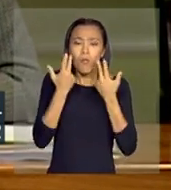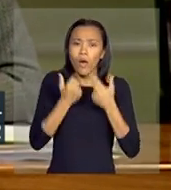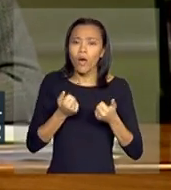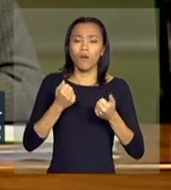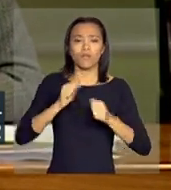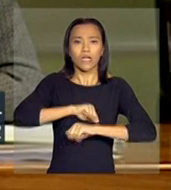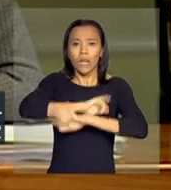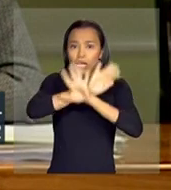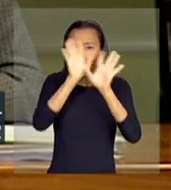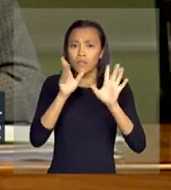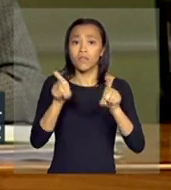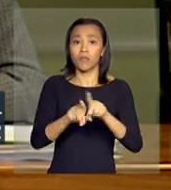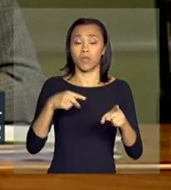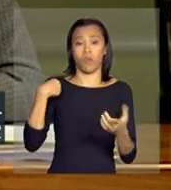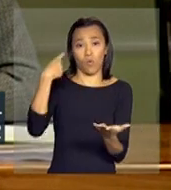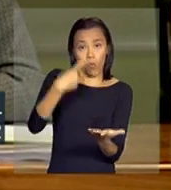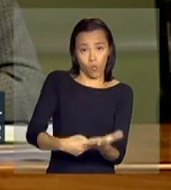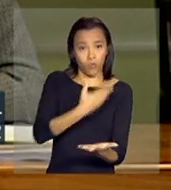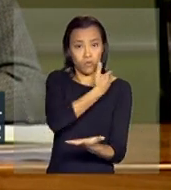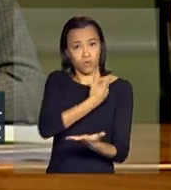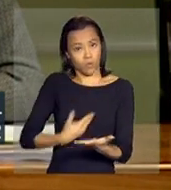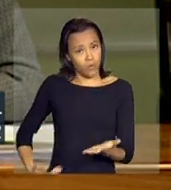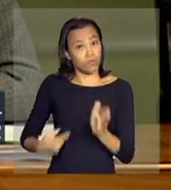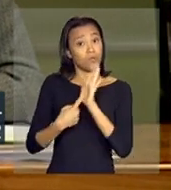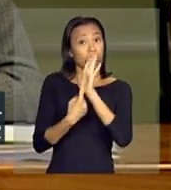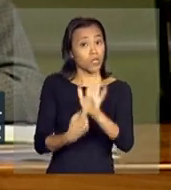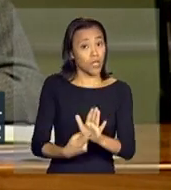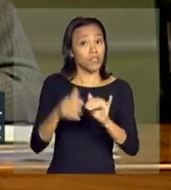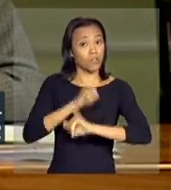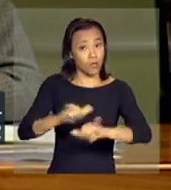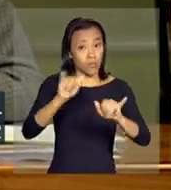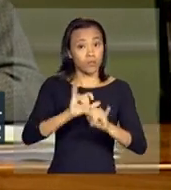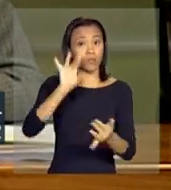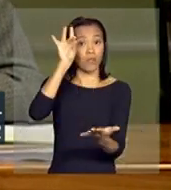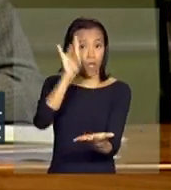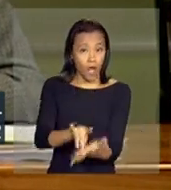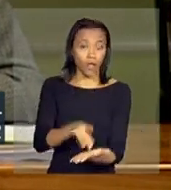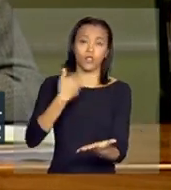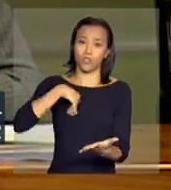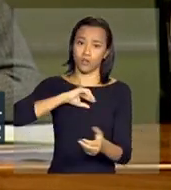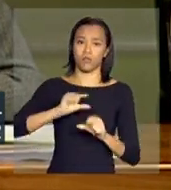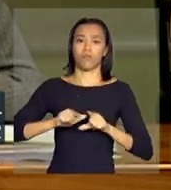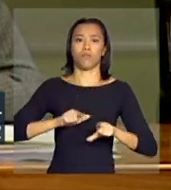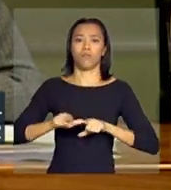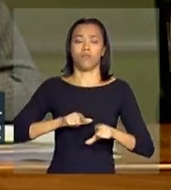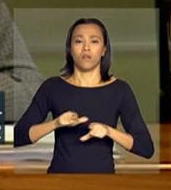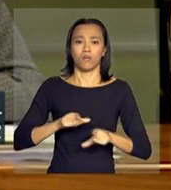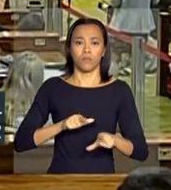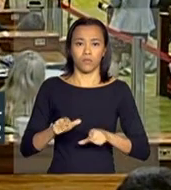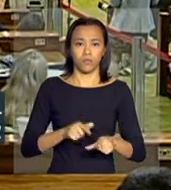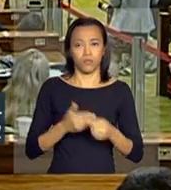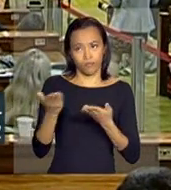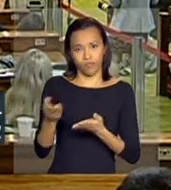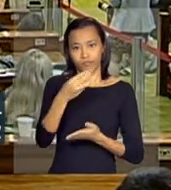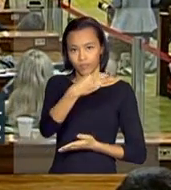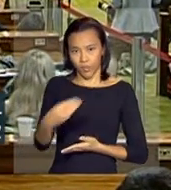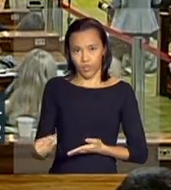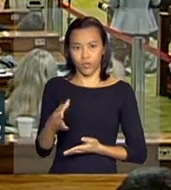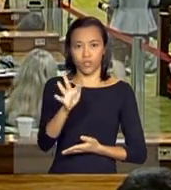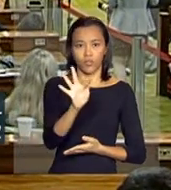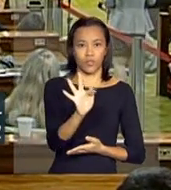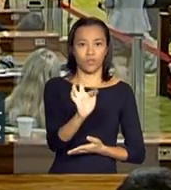transparência e do compromisso do governo de passar as reais informações com as quais nós trabalhamos. Ministro Fernando.